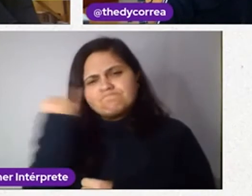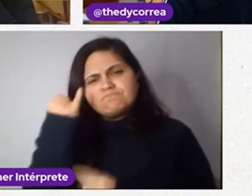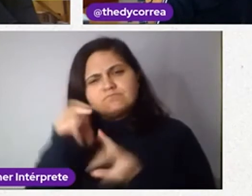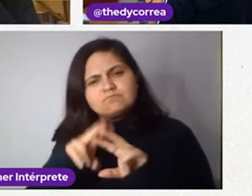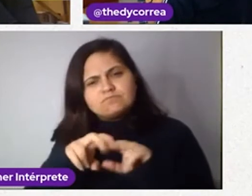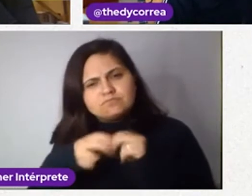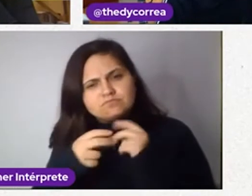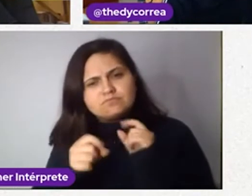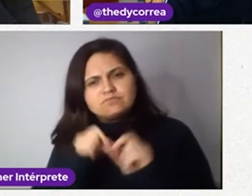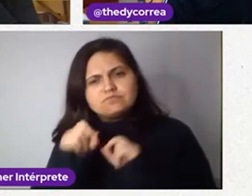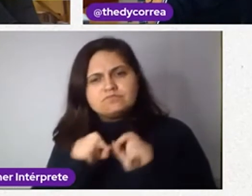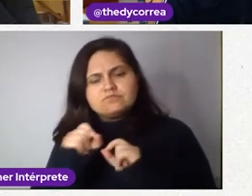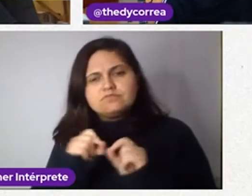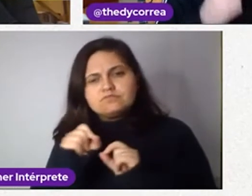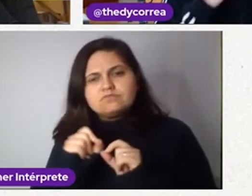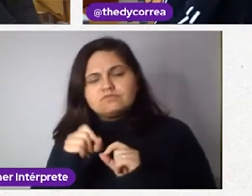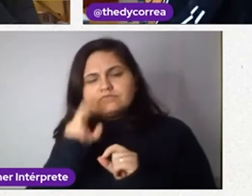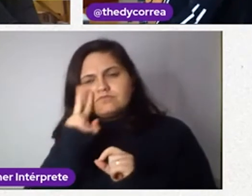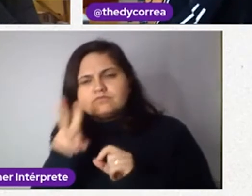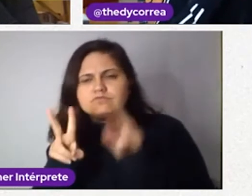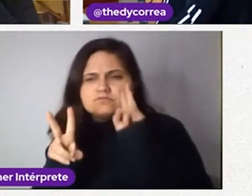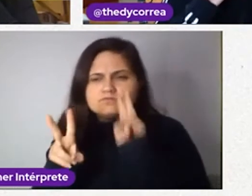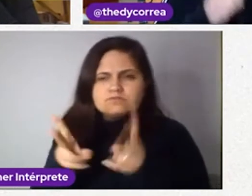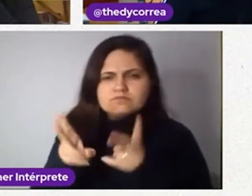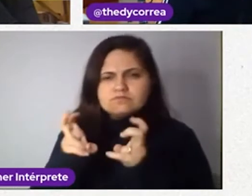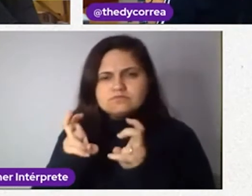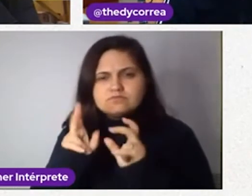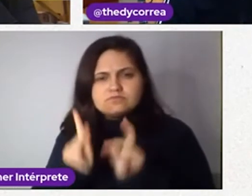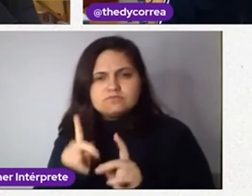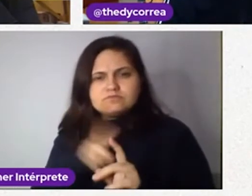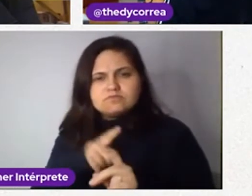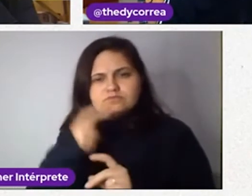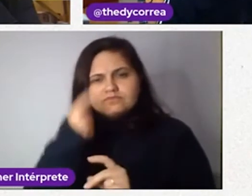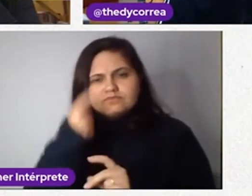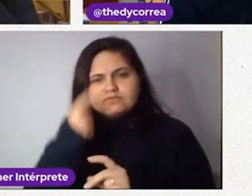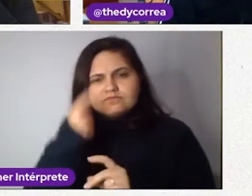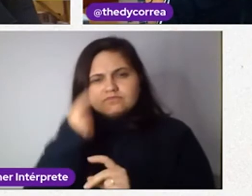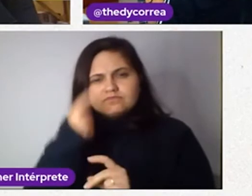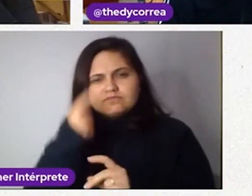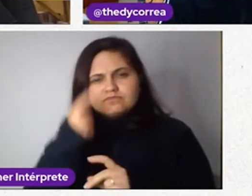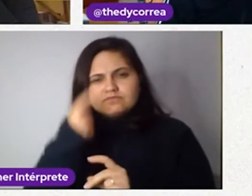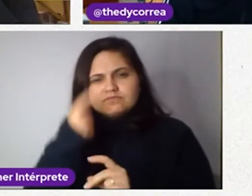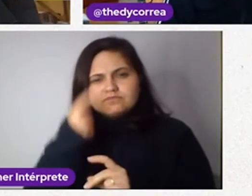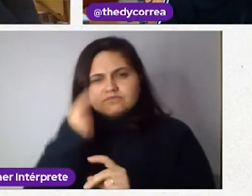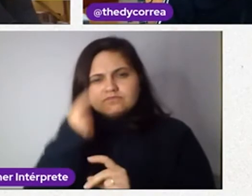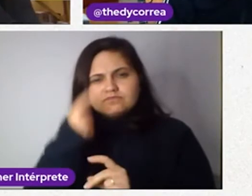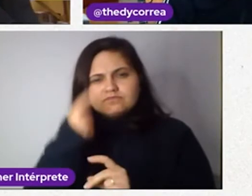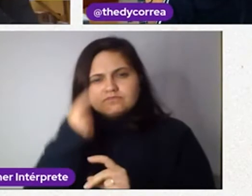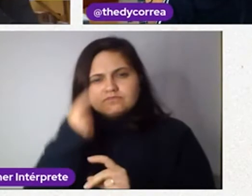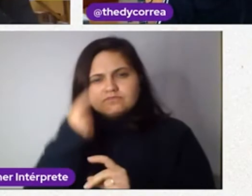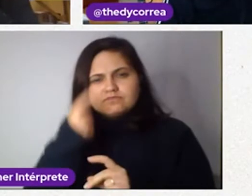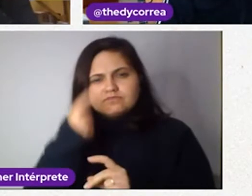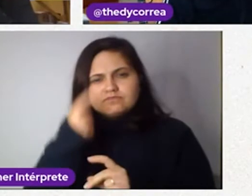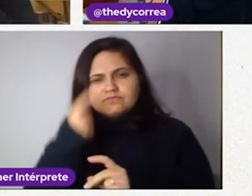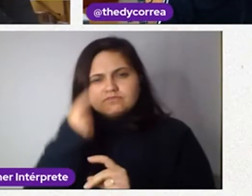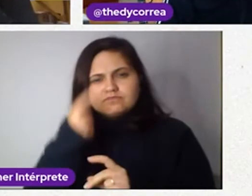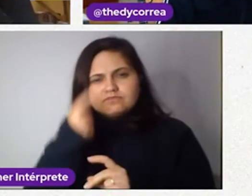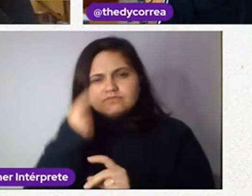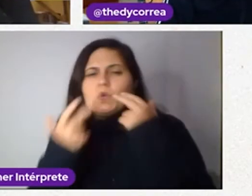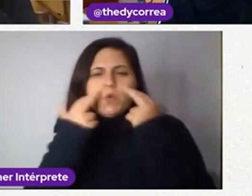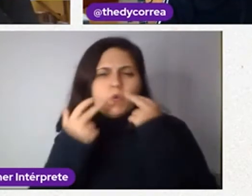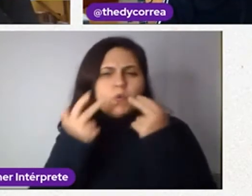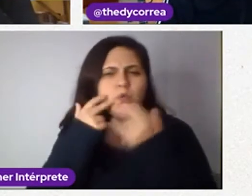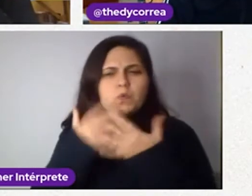que eu vejo que, às vezes, as pessoas têm uma tendência a gente normalizar tudo